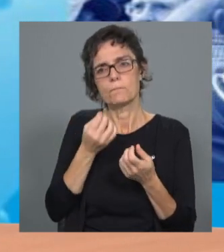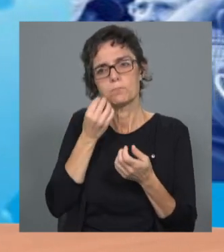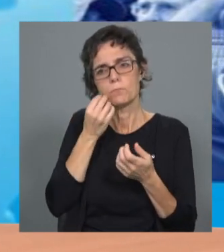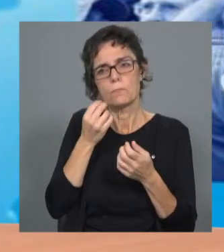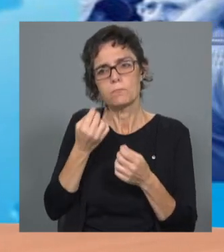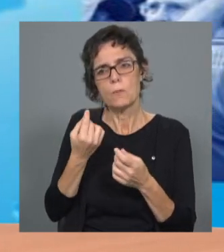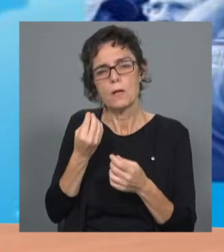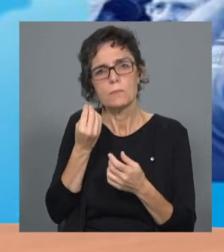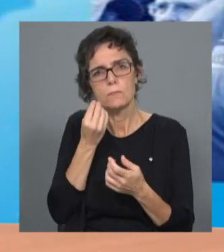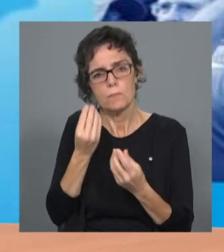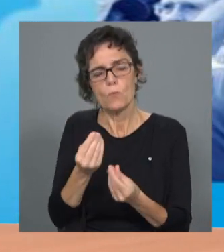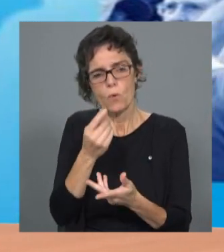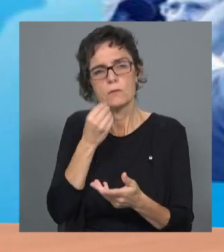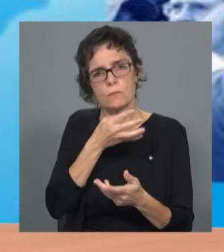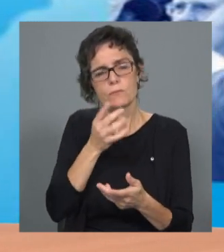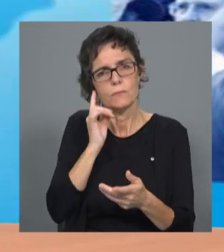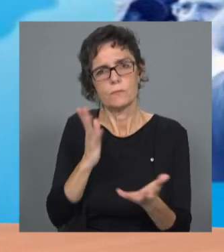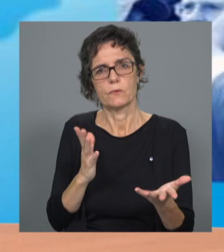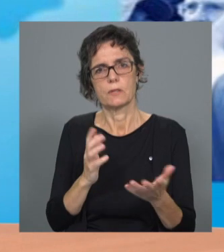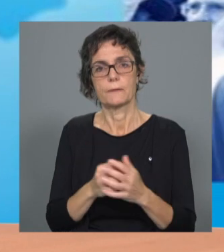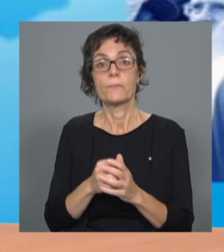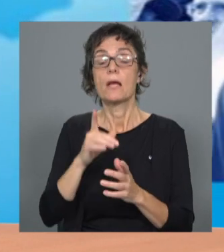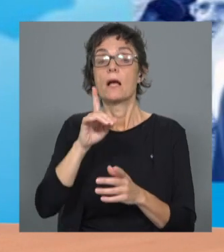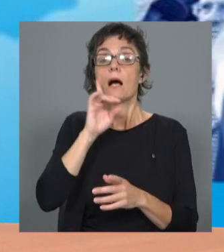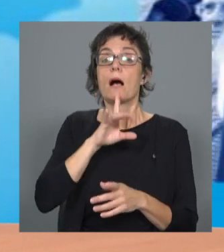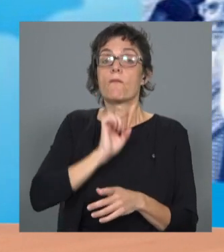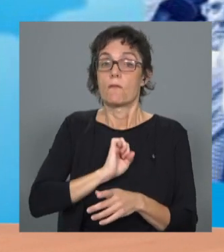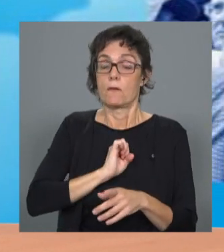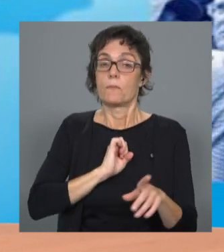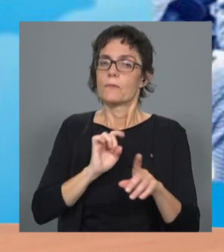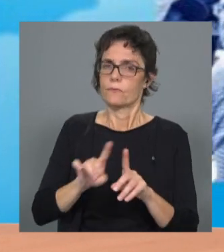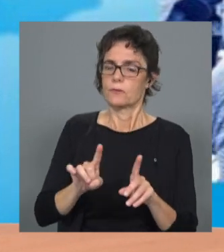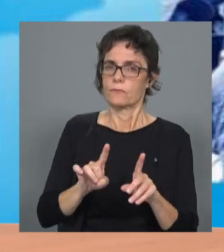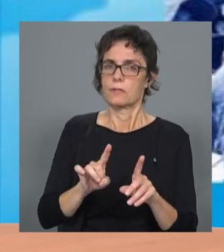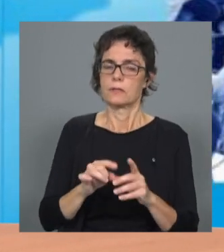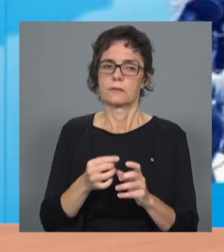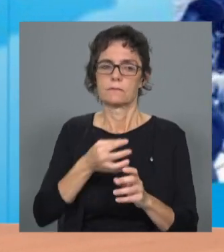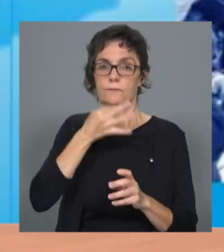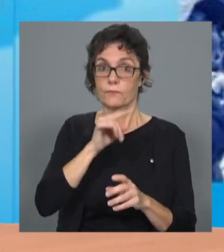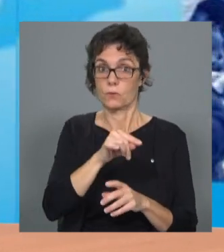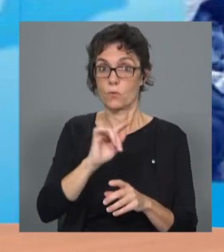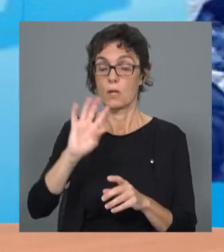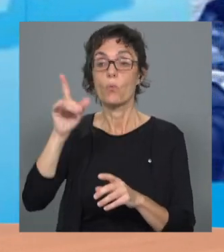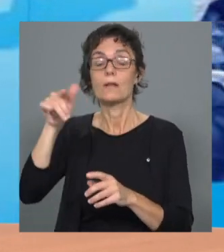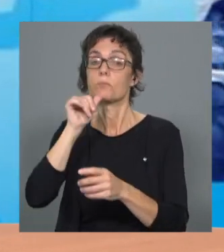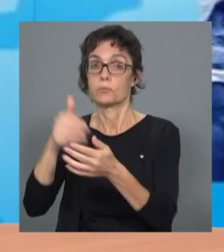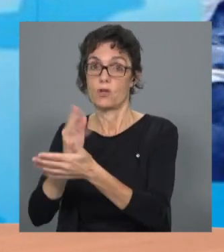filha é diferente. A minha filha, falei com ela também, logo a seguir, disse o que é que estava a acontecer. Ela é muito mais